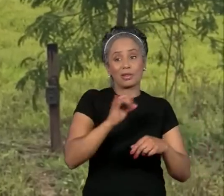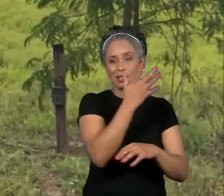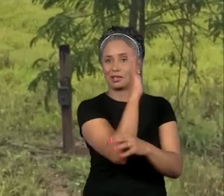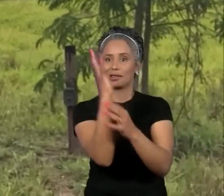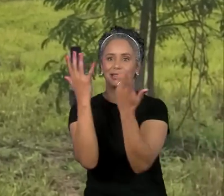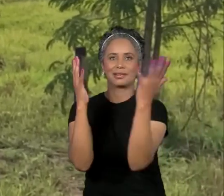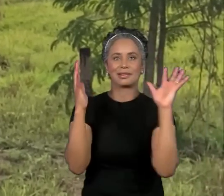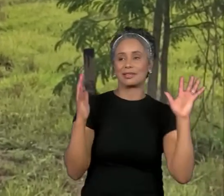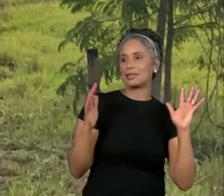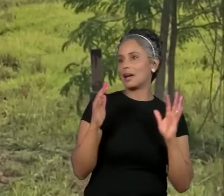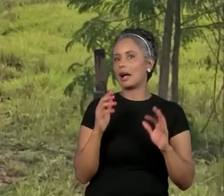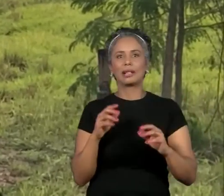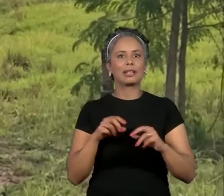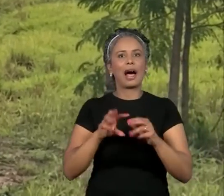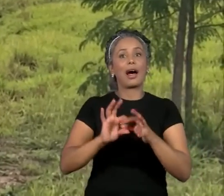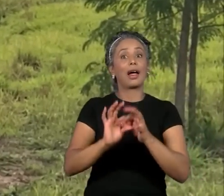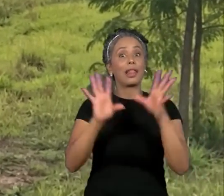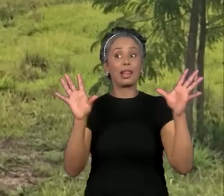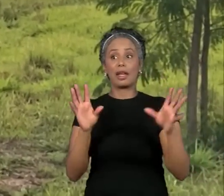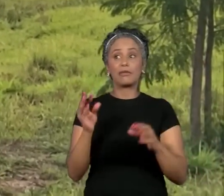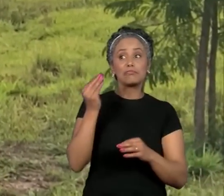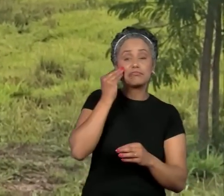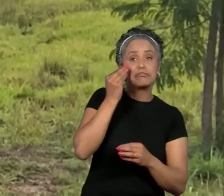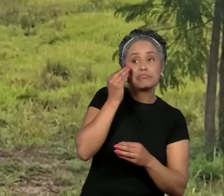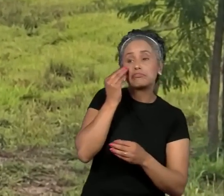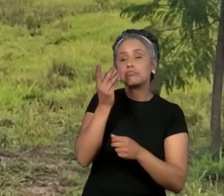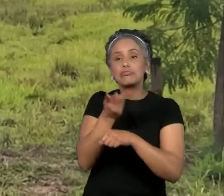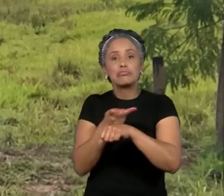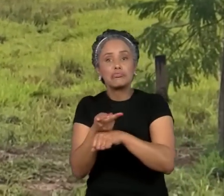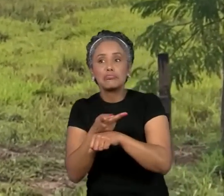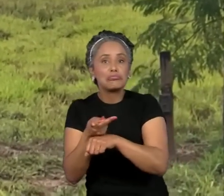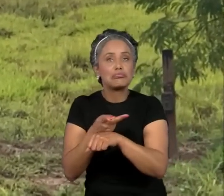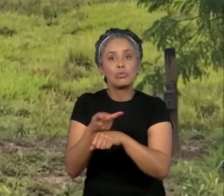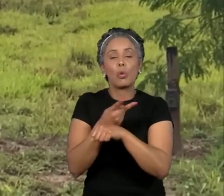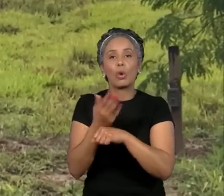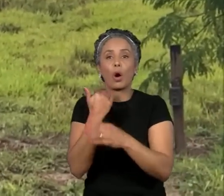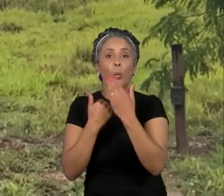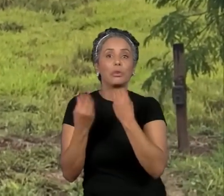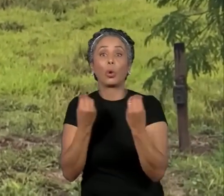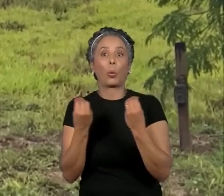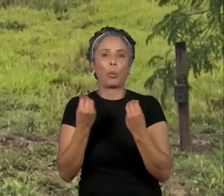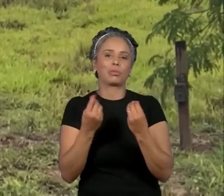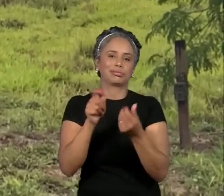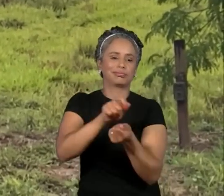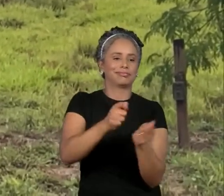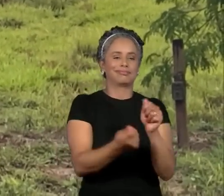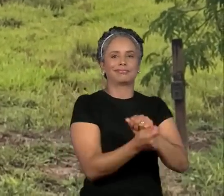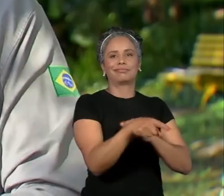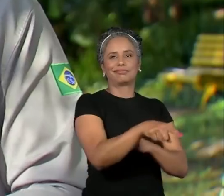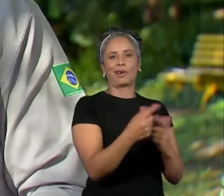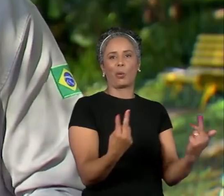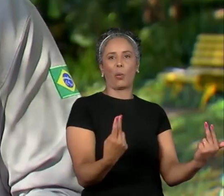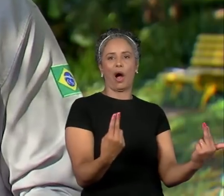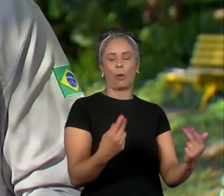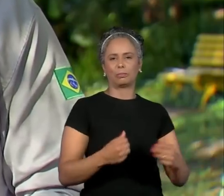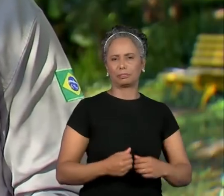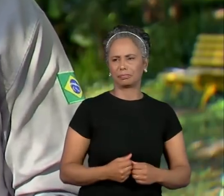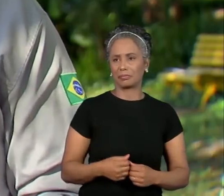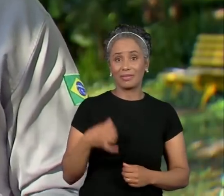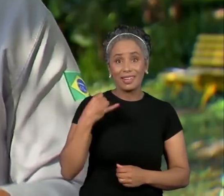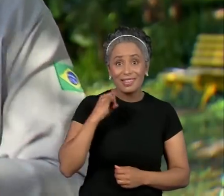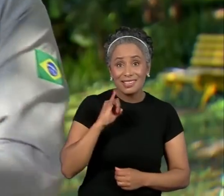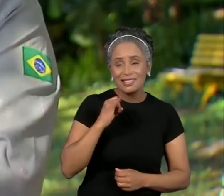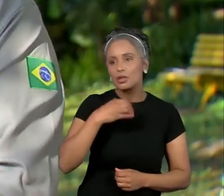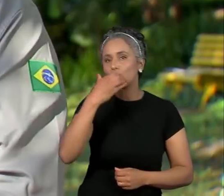na natureza o lobo baseia a sua dieta na predação de animais, porque não tem fruta para ele